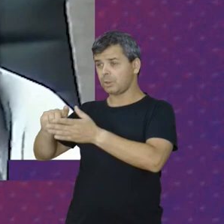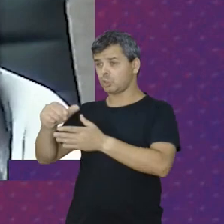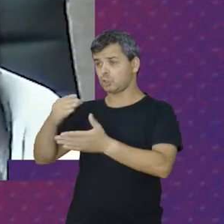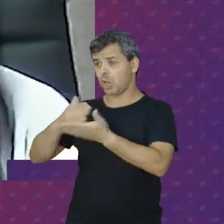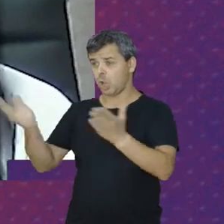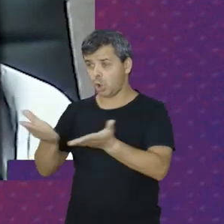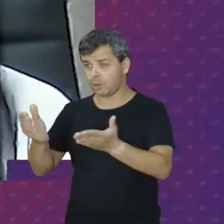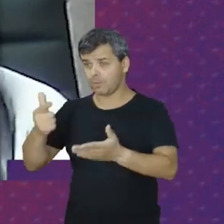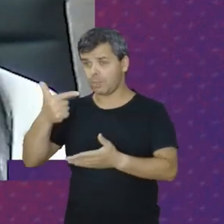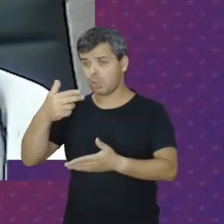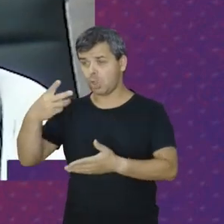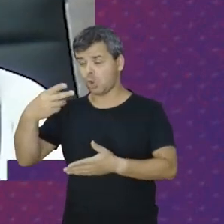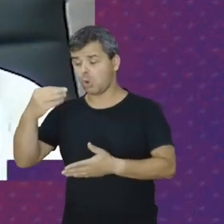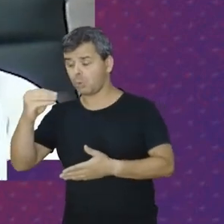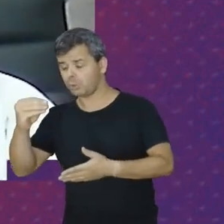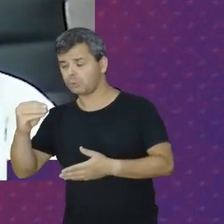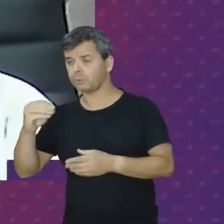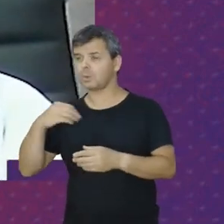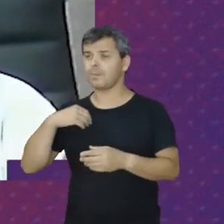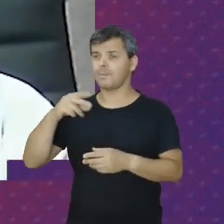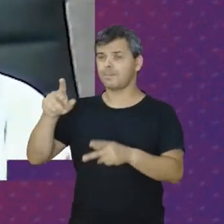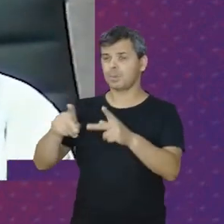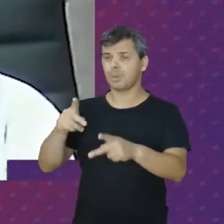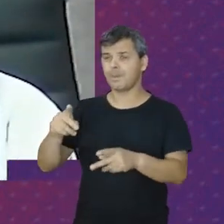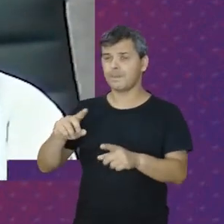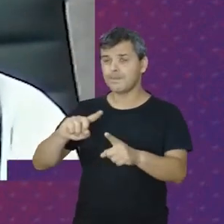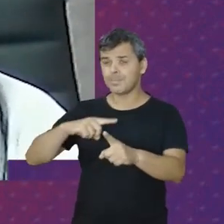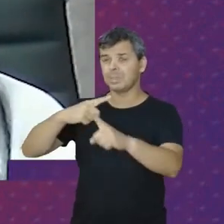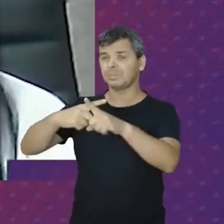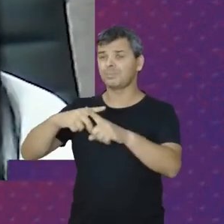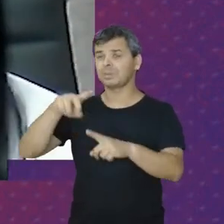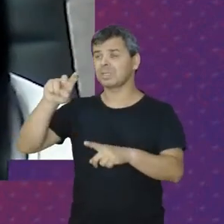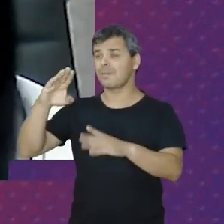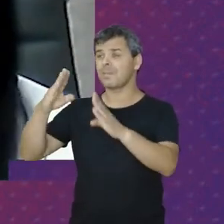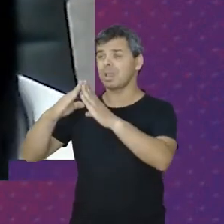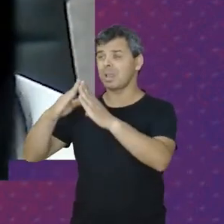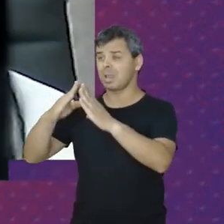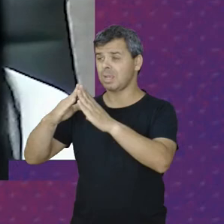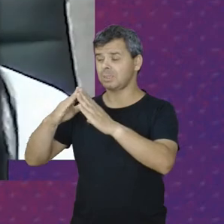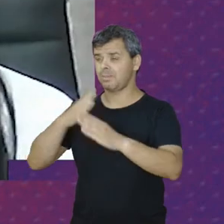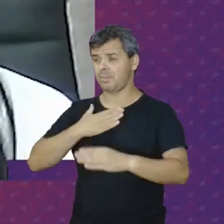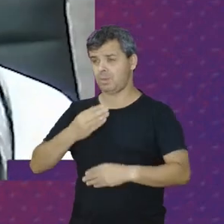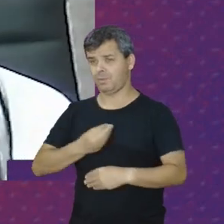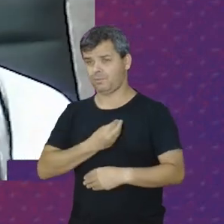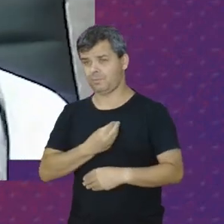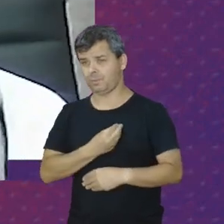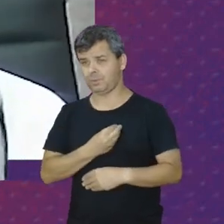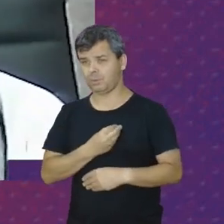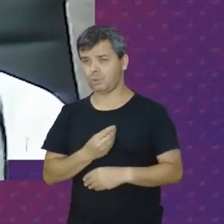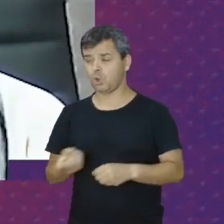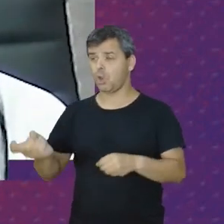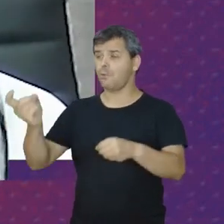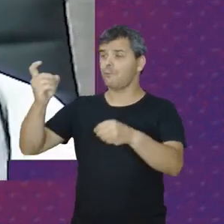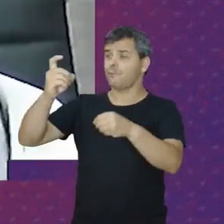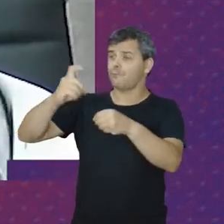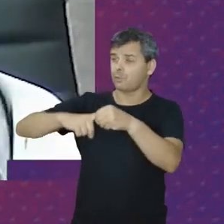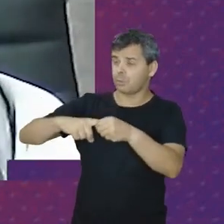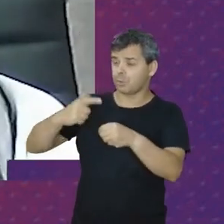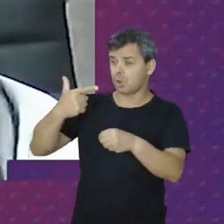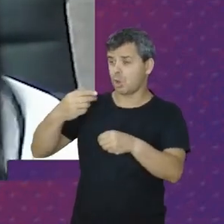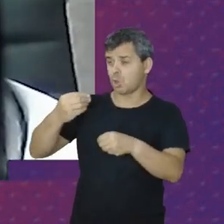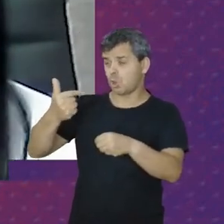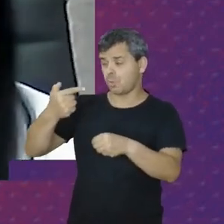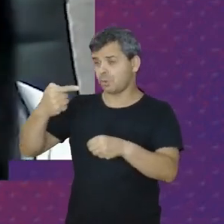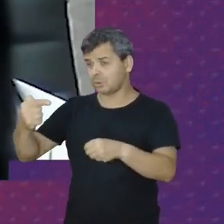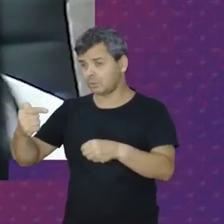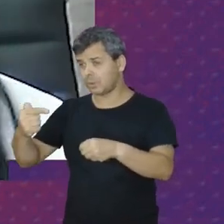mil habitantes, fizemos mais de 5 mil unidades Minha Casa Minha Vida. Quando voltamos em 2017,